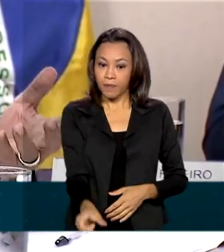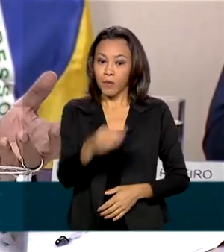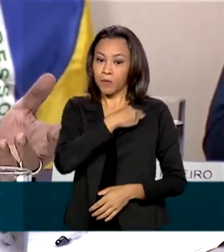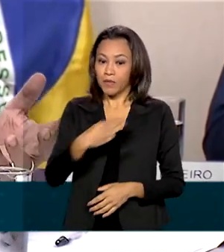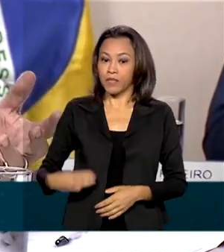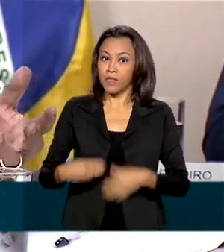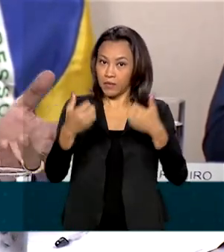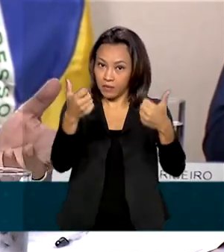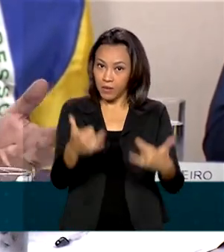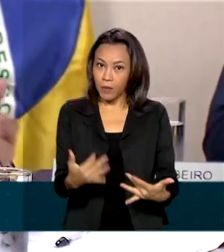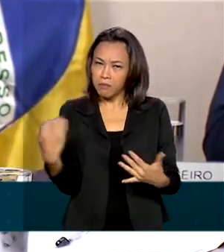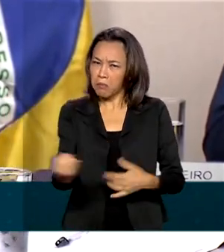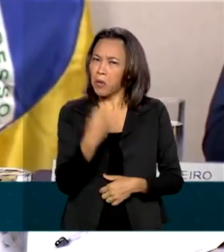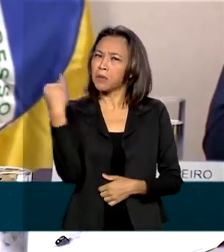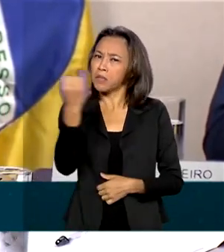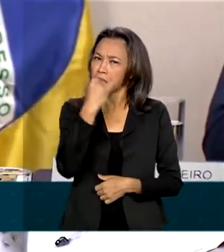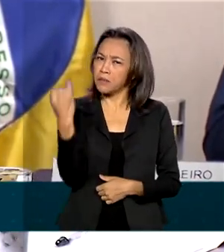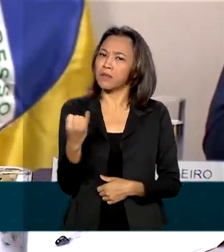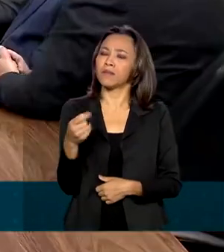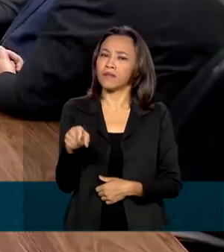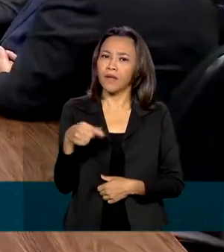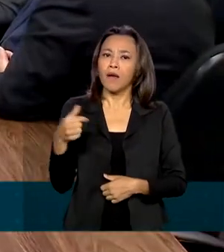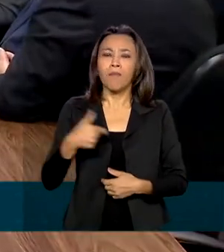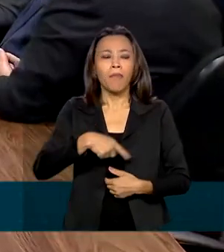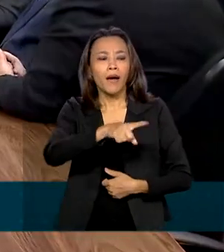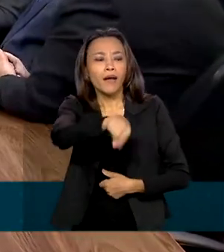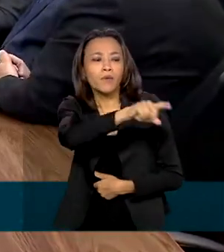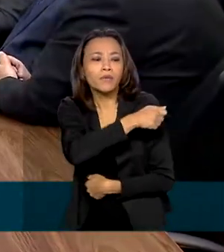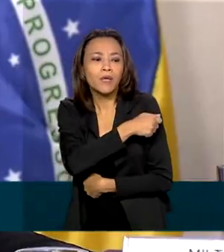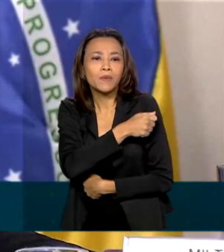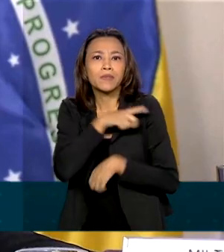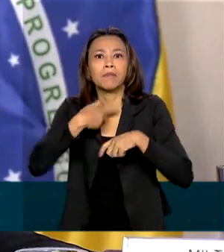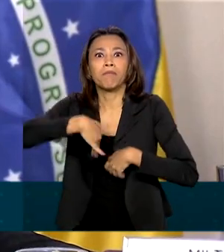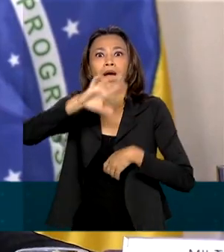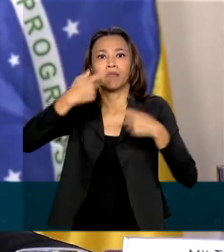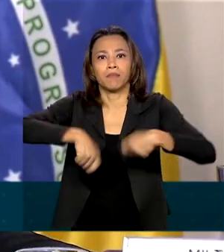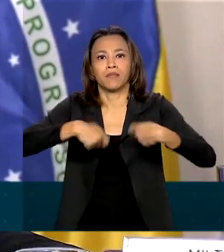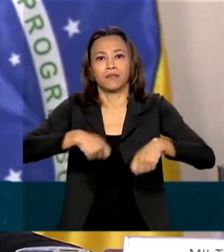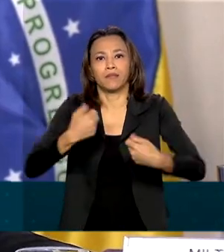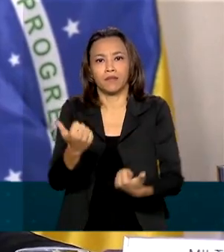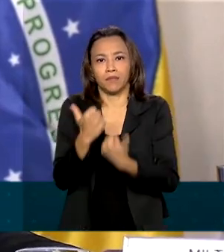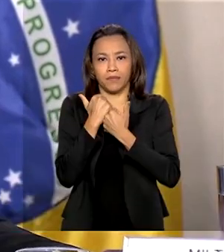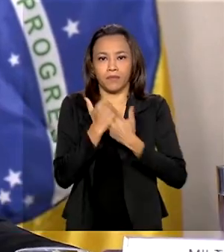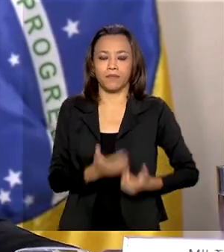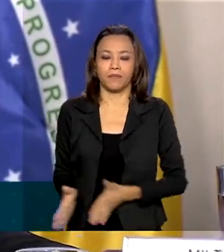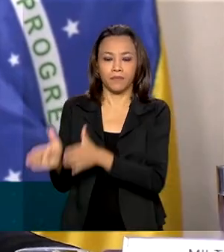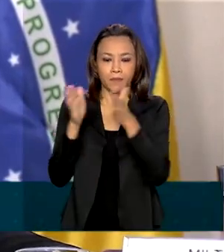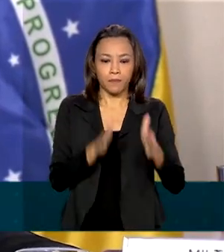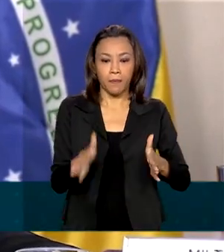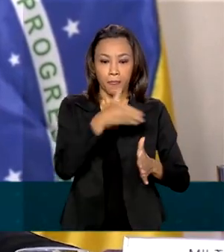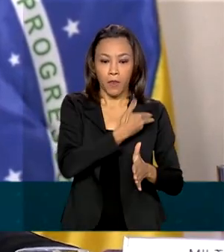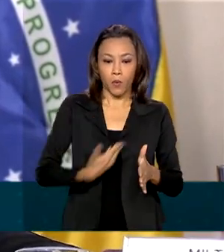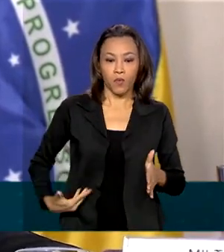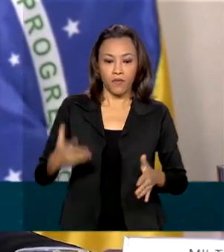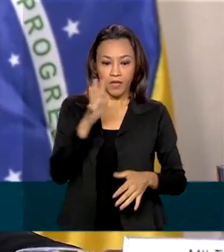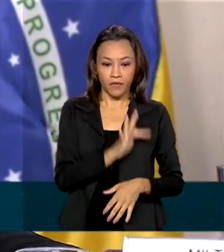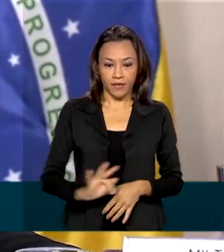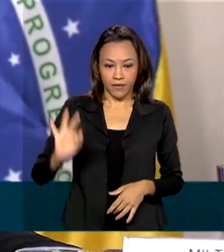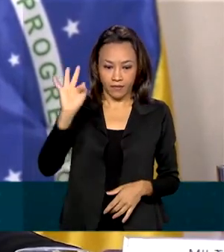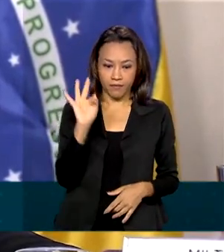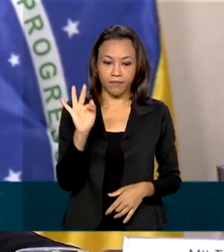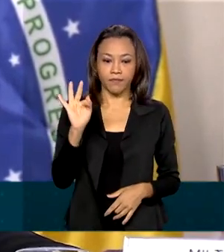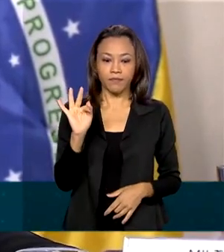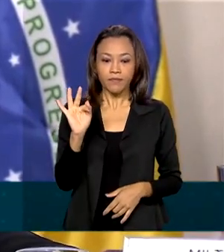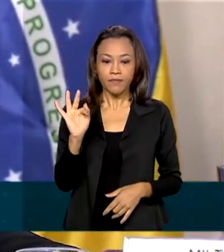da iniciativa para chegar aos estudantes que mais precisam. A disposição do governo federal e aqui